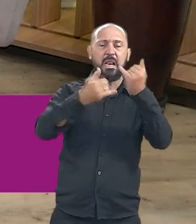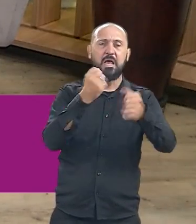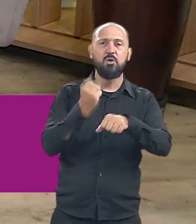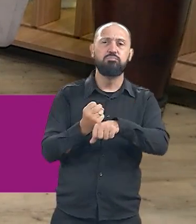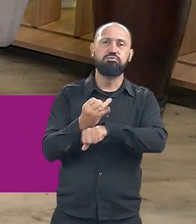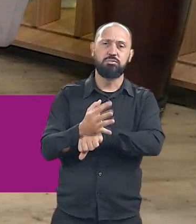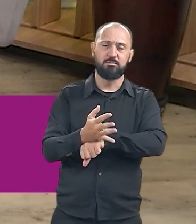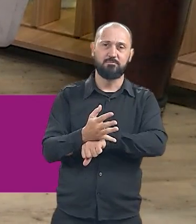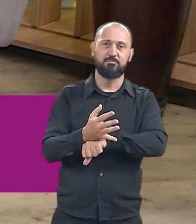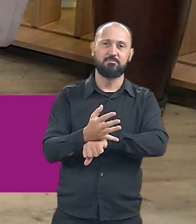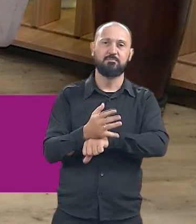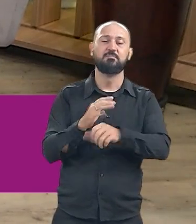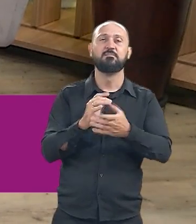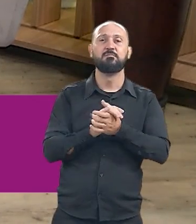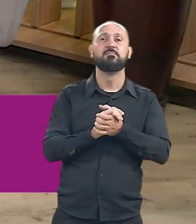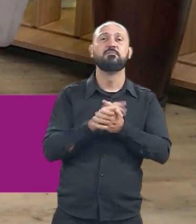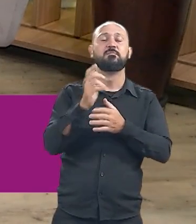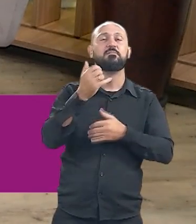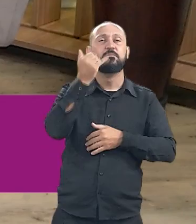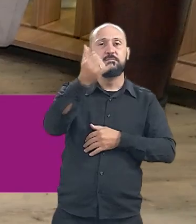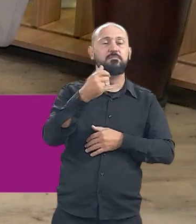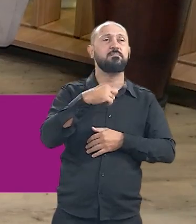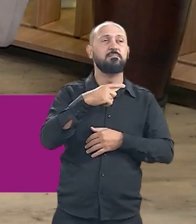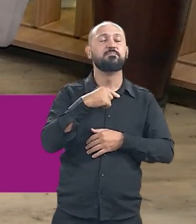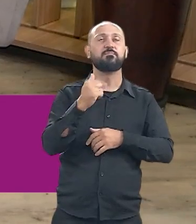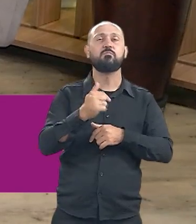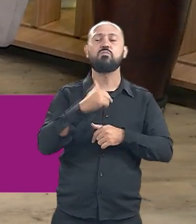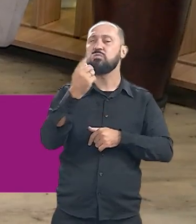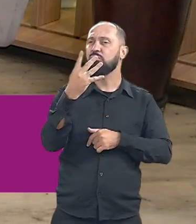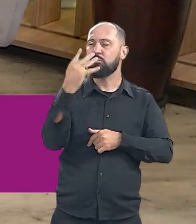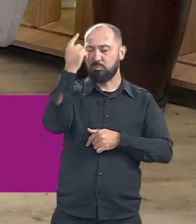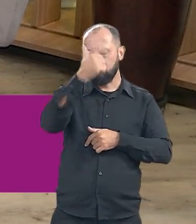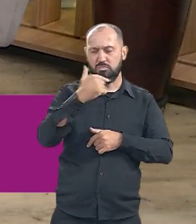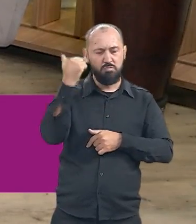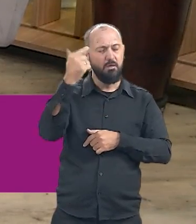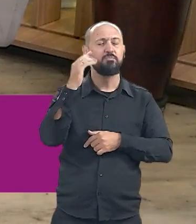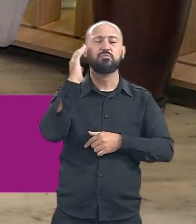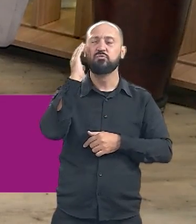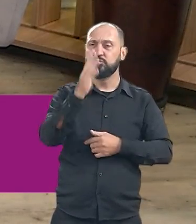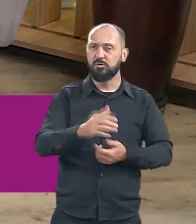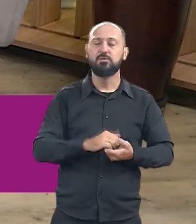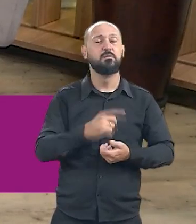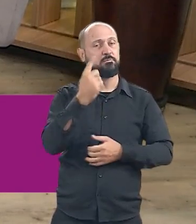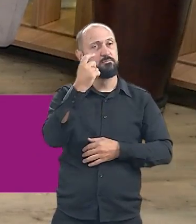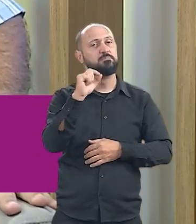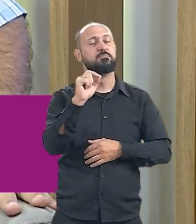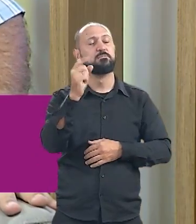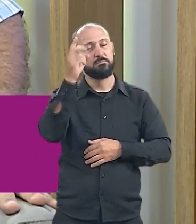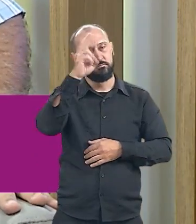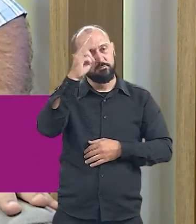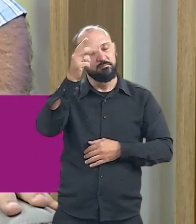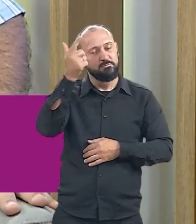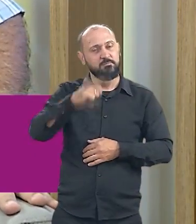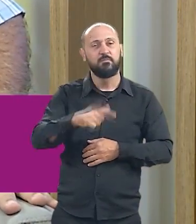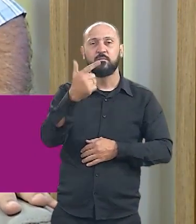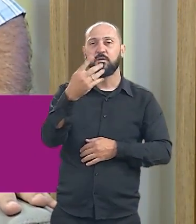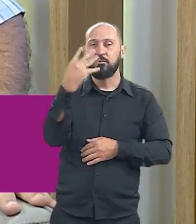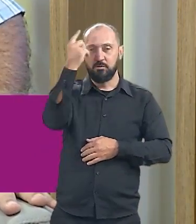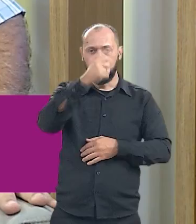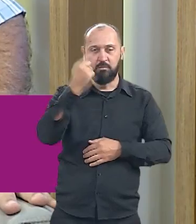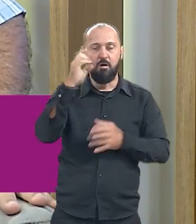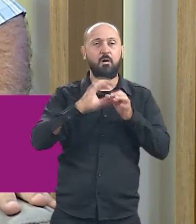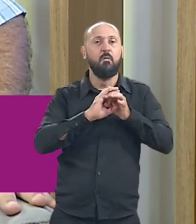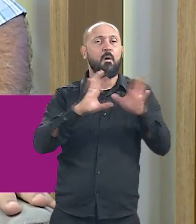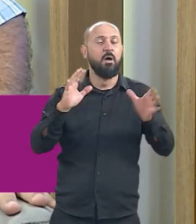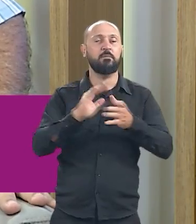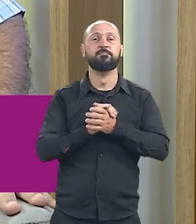tem plantão, então, da madrugada. Não, é 24 horas. 24 horas. É 24 muito interessante horas. que a gente reforce isso. É 24 horas. Natal, Ano